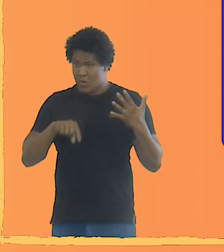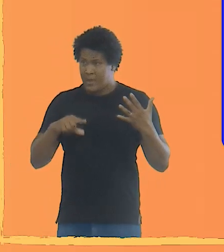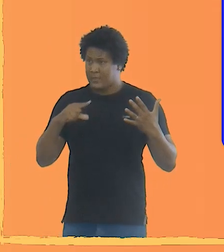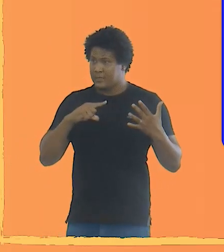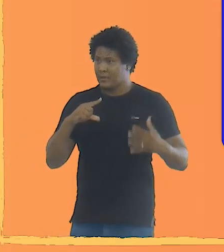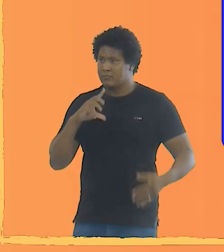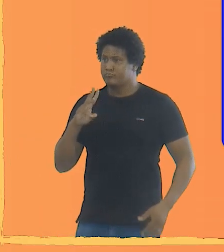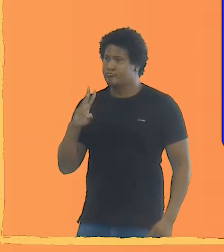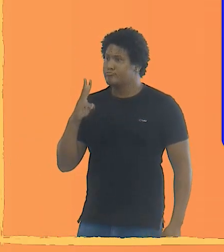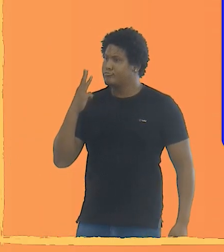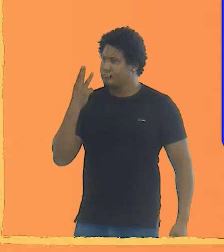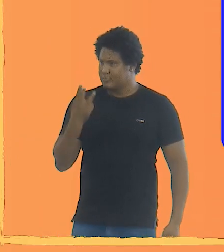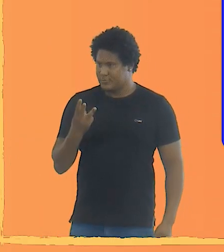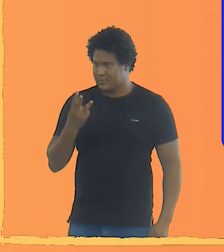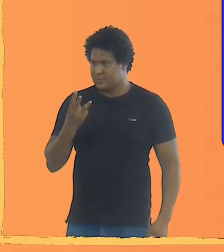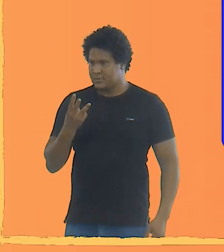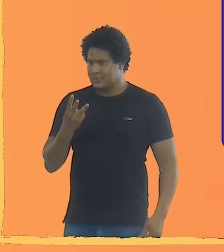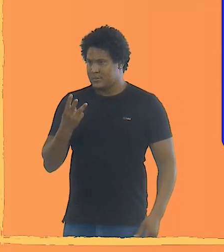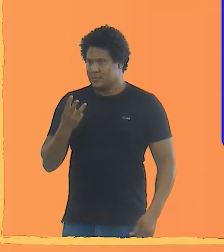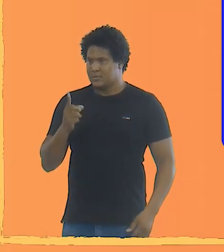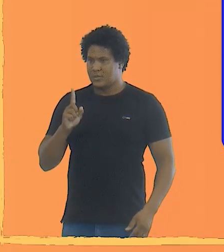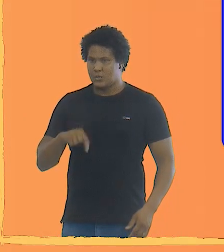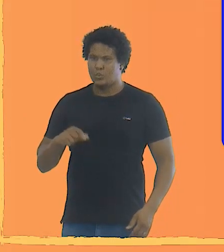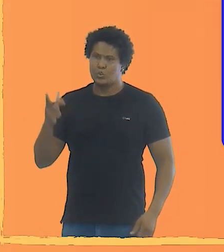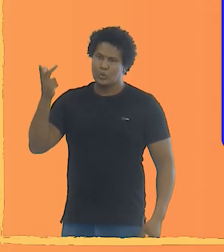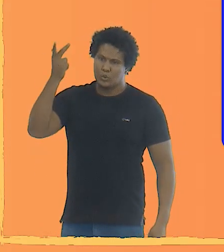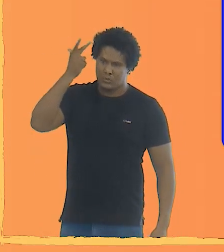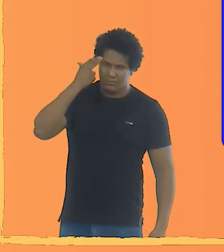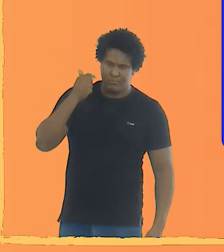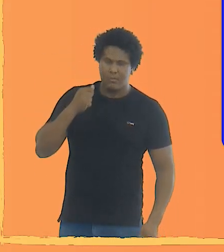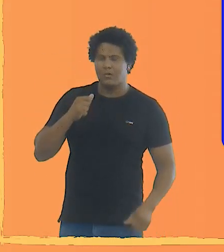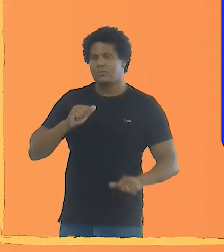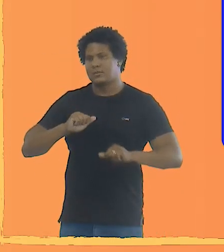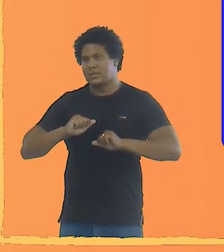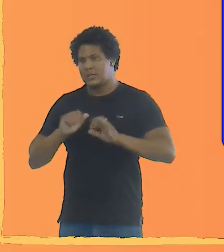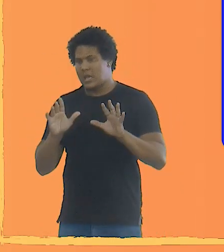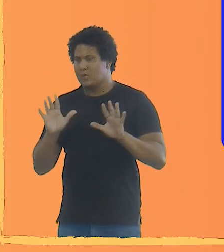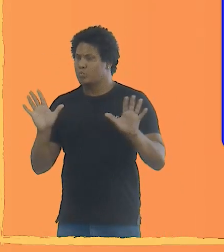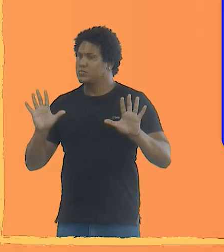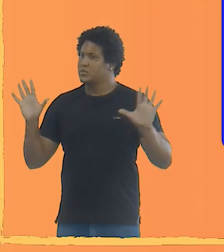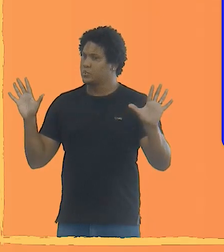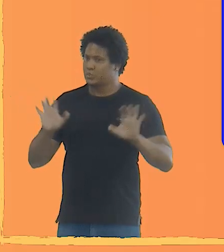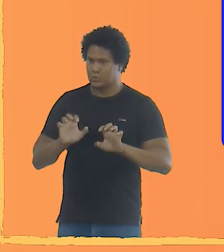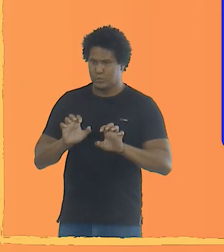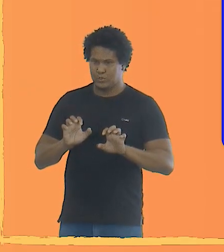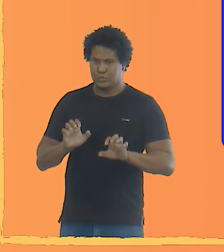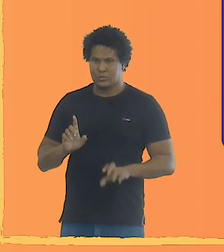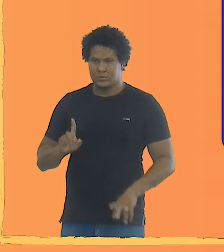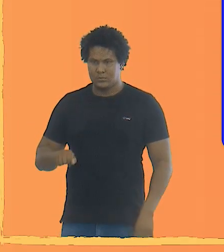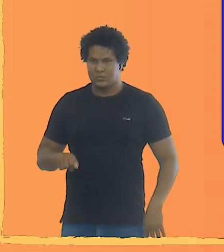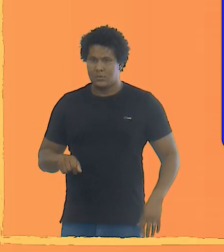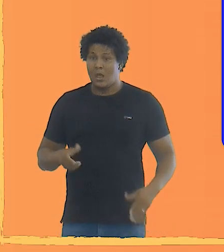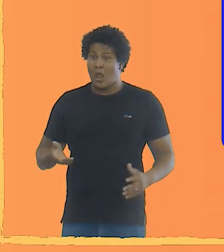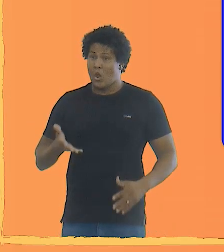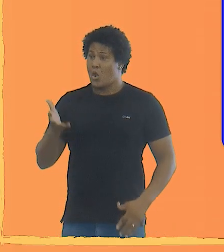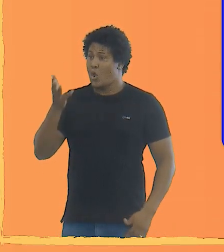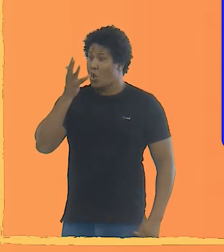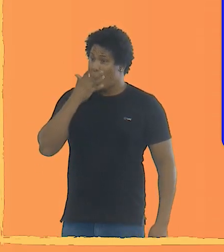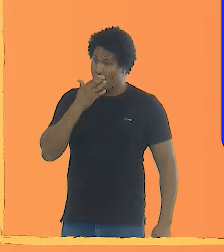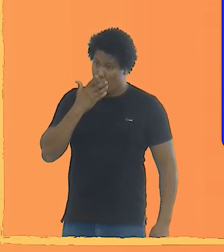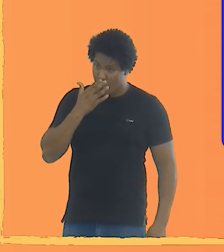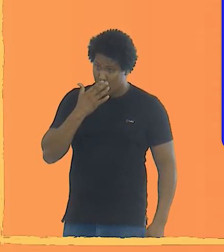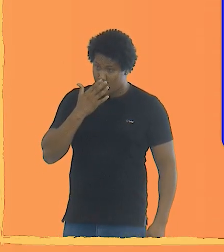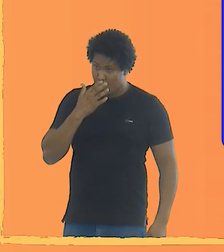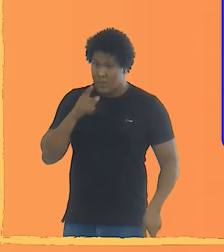a tonalidade normal, o claro e o escuro. Então, eu vou escolher a cor e vou escolher a tonalidade dessa cor. Então,